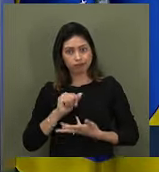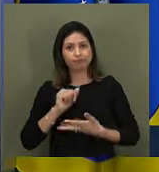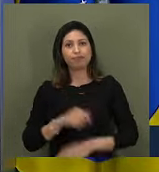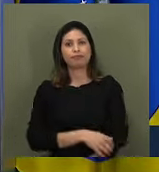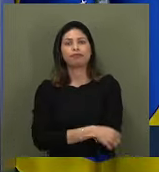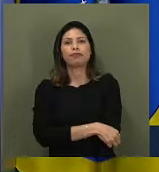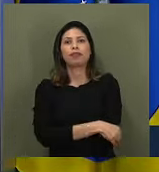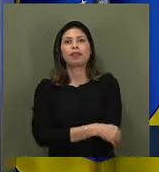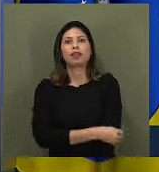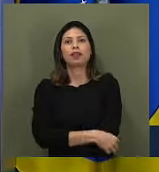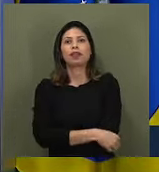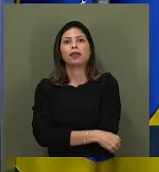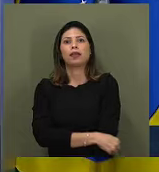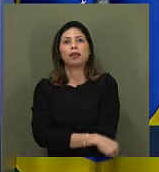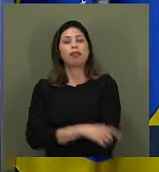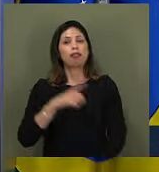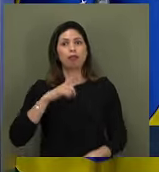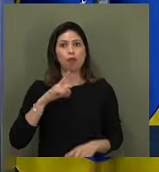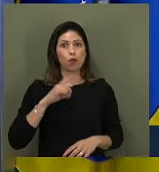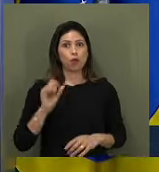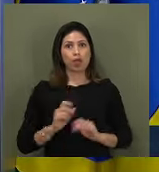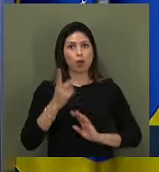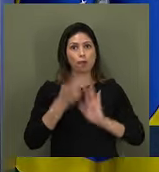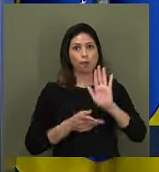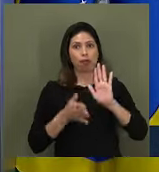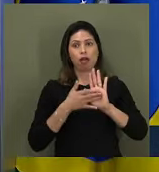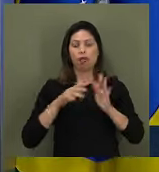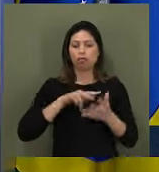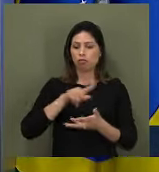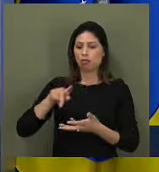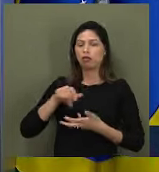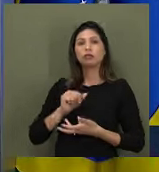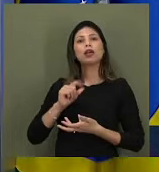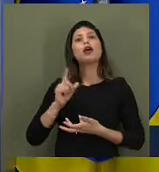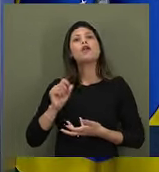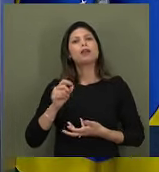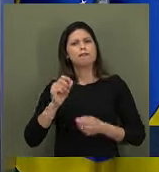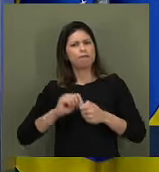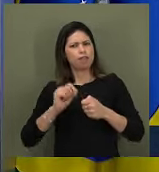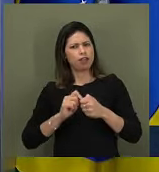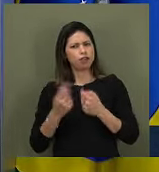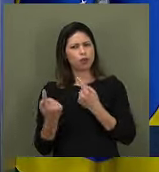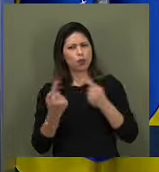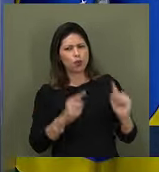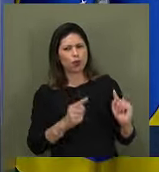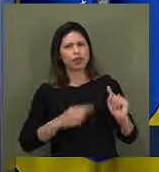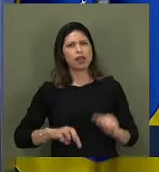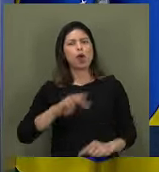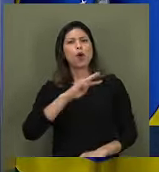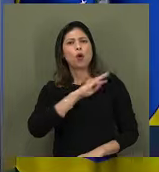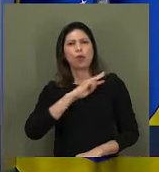conhecimento sobre a imposição de medidas de censuras feitas por ministro do do STF e o mais grave com a